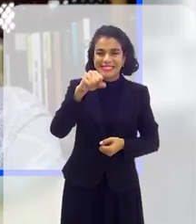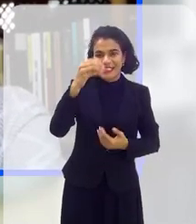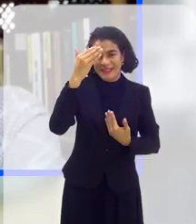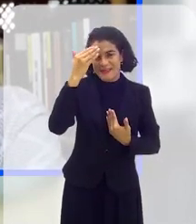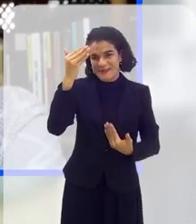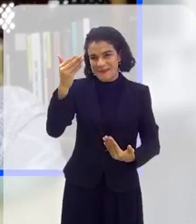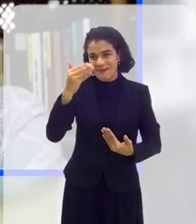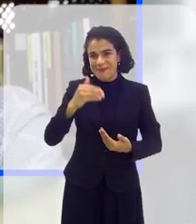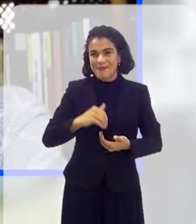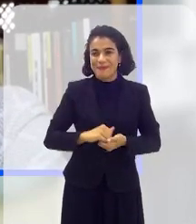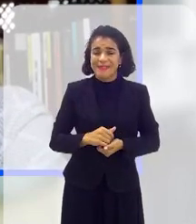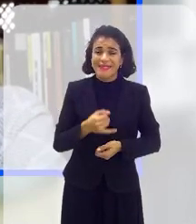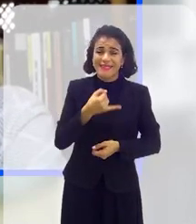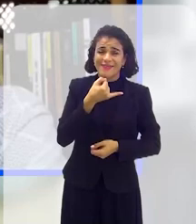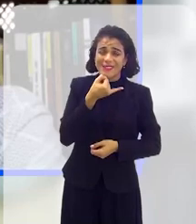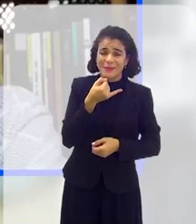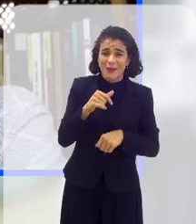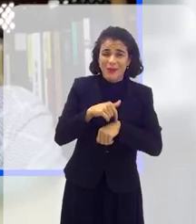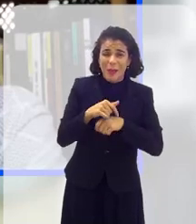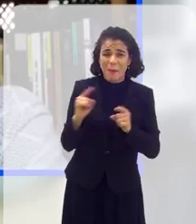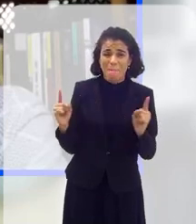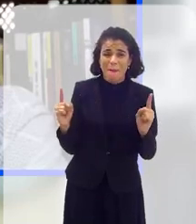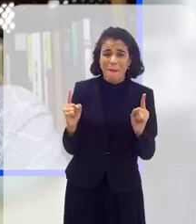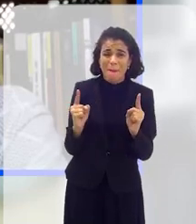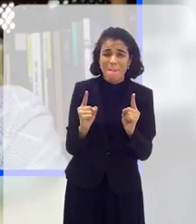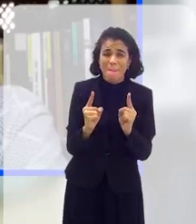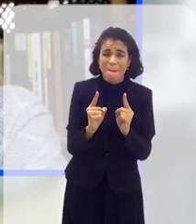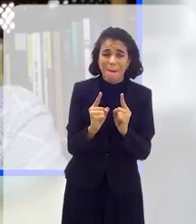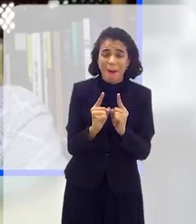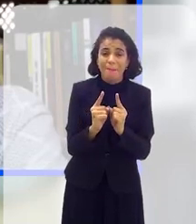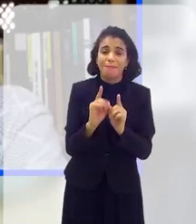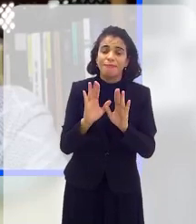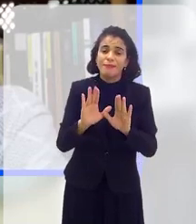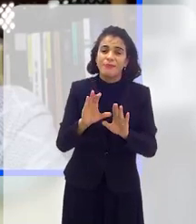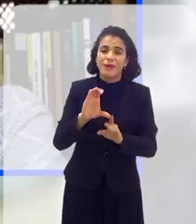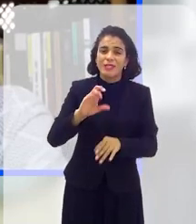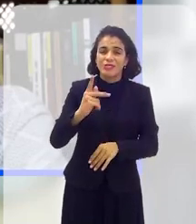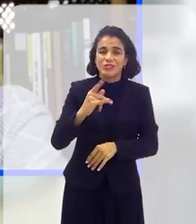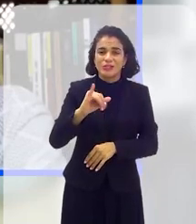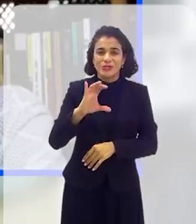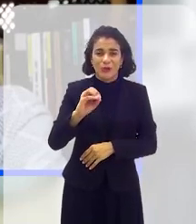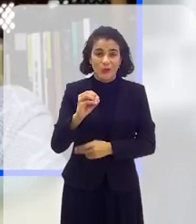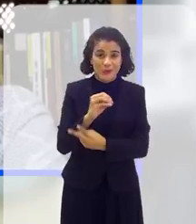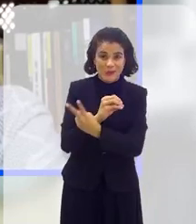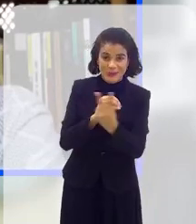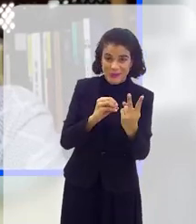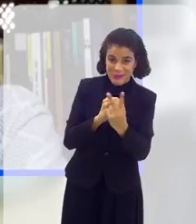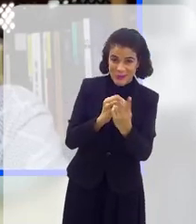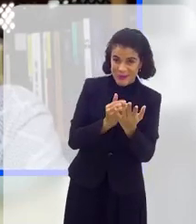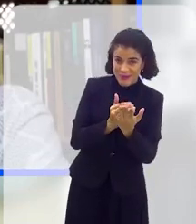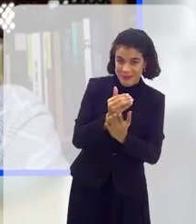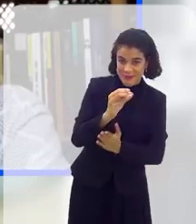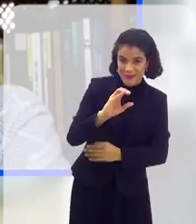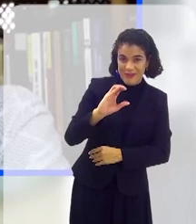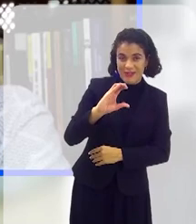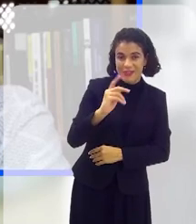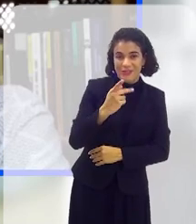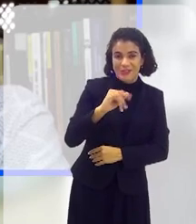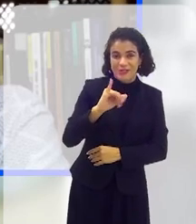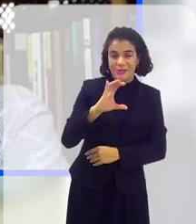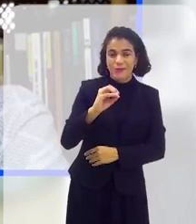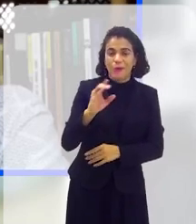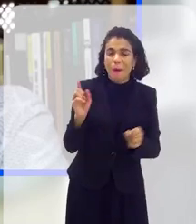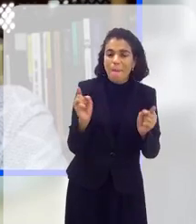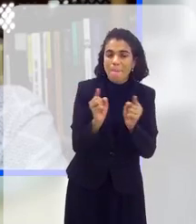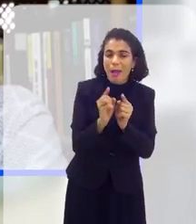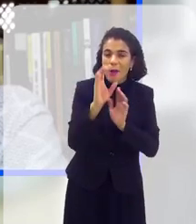essa. Sim, obrigada, Ricardo. Infelizmente o nosso tempo ele já está chegando ao fim, mas Chico, eu queria que vocês dois, na verdade, né, começando pelo